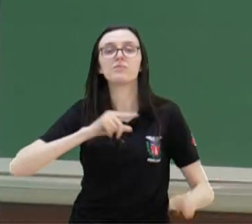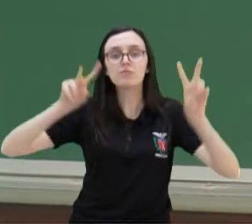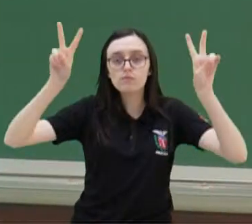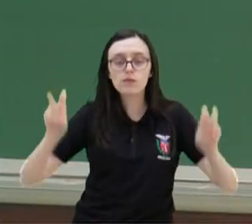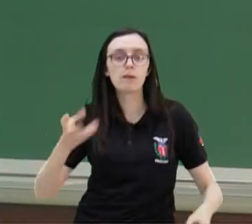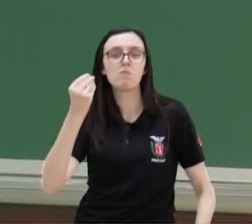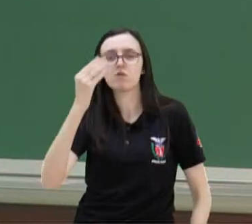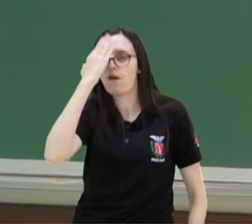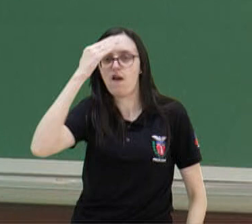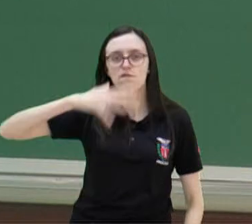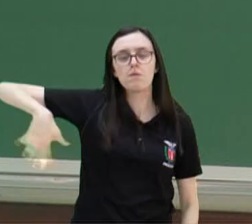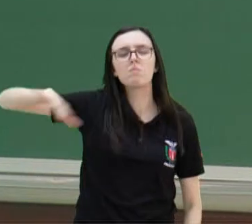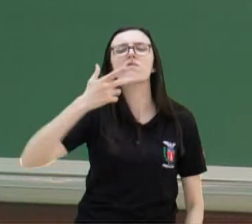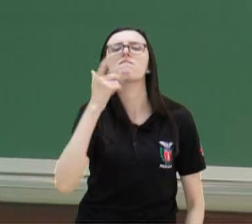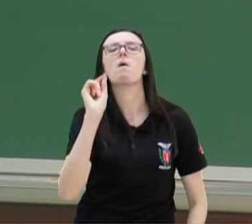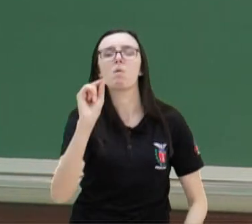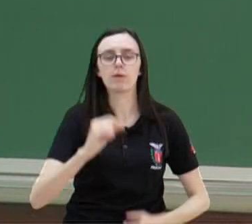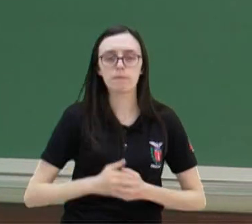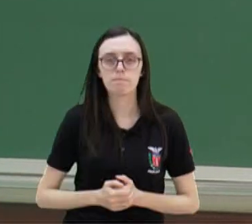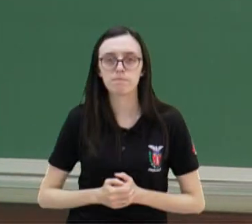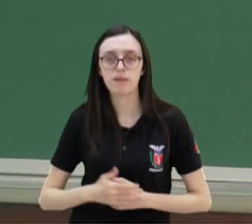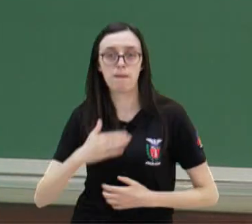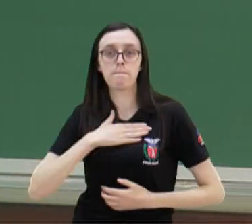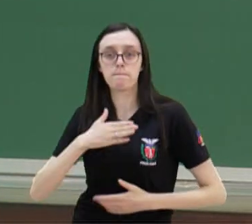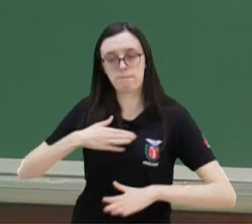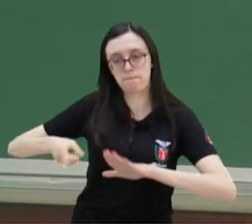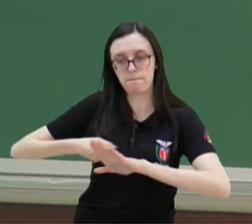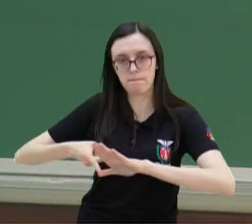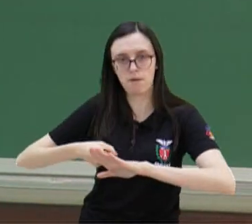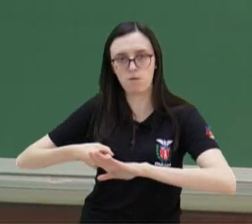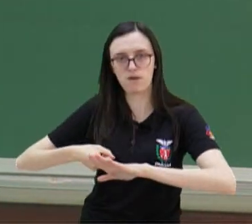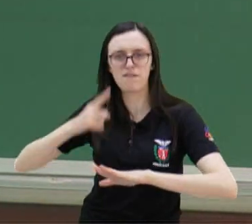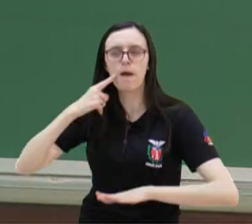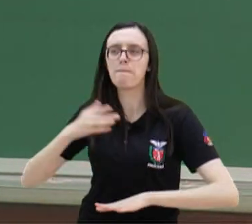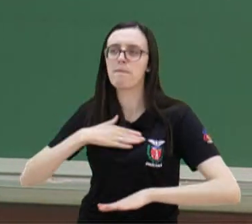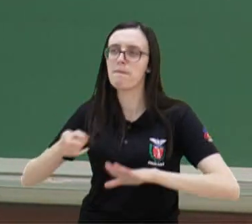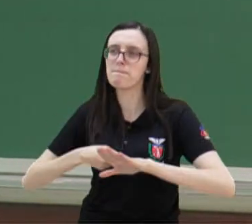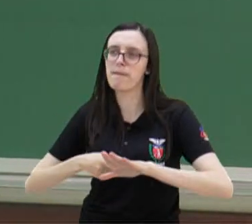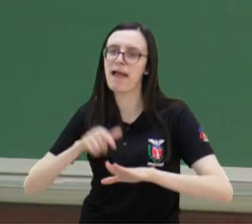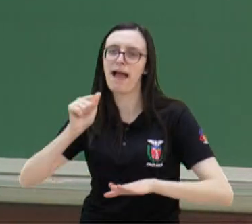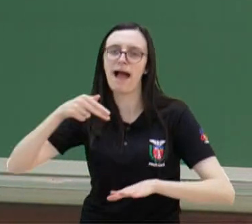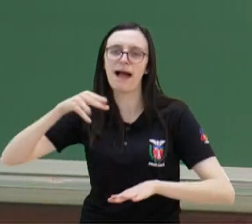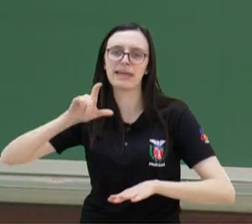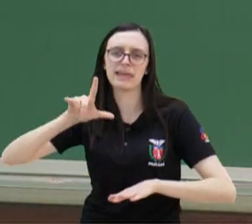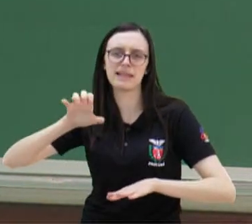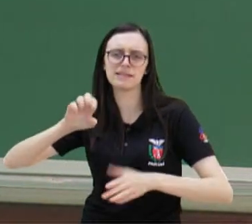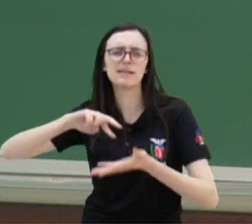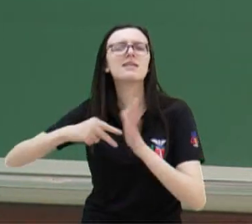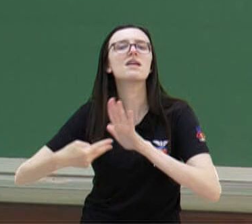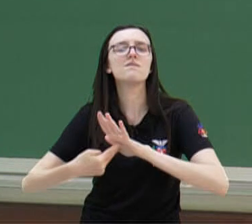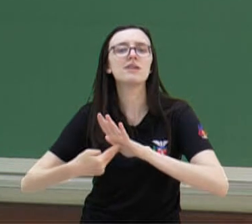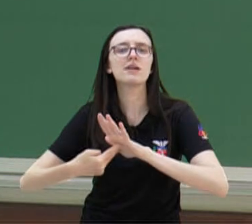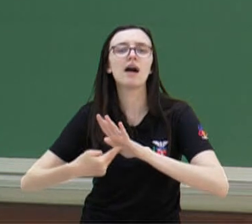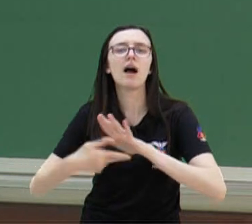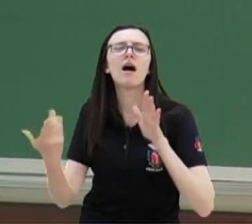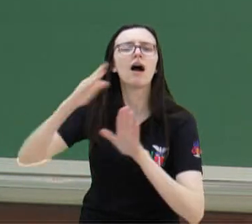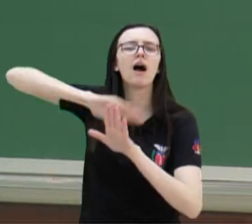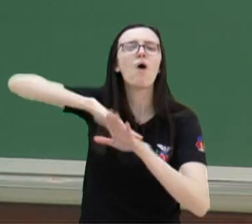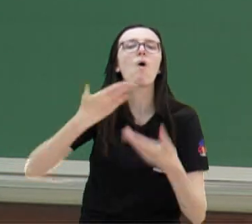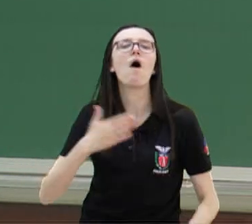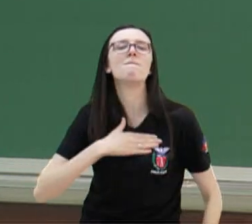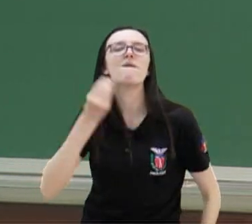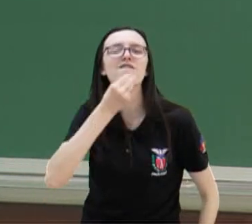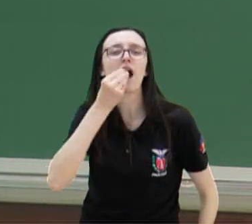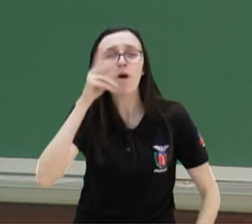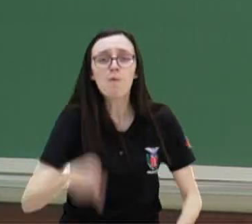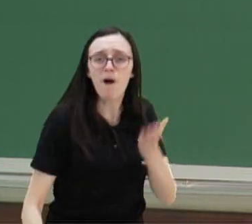extremamente popular que diz o seguinte: meu calcanhar de Aquiles. Quando eu digo meu calcanhar de Aquiles, eu estou falando qual é a minha fraqueza, qual é o meu ponto